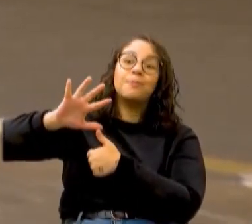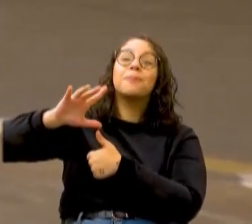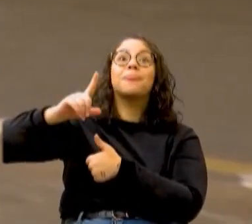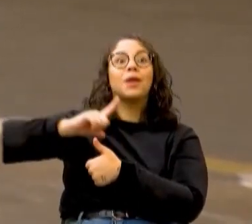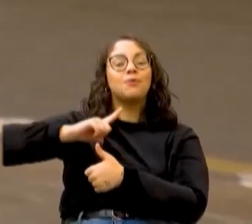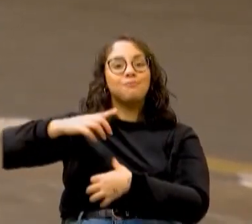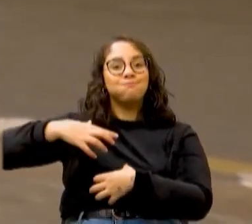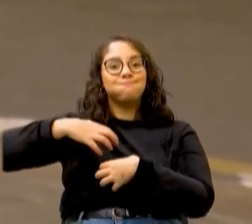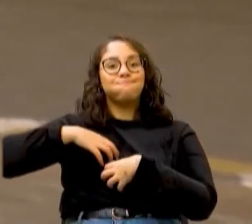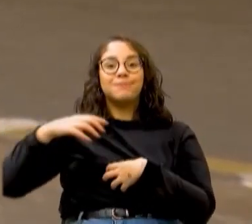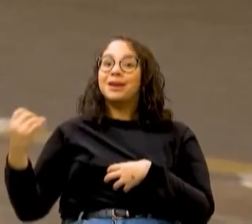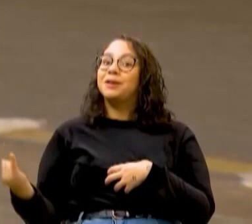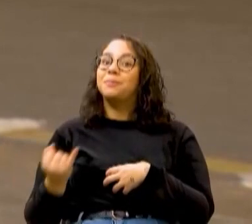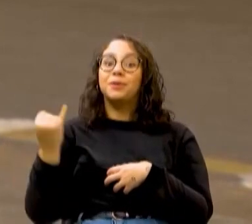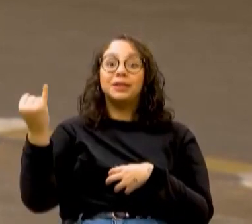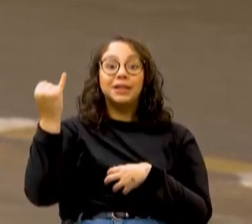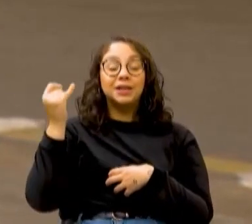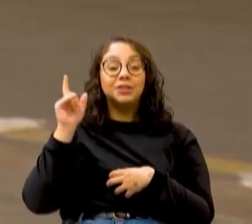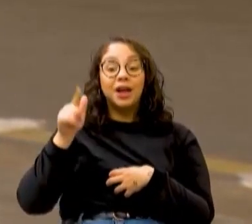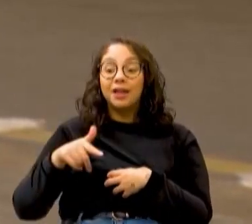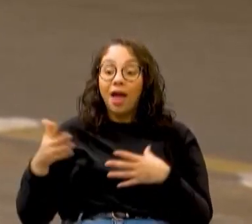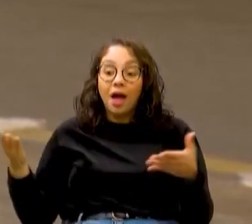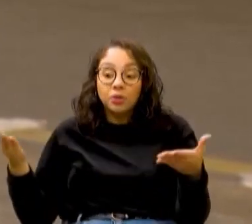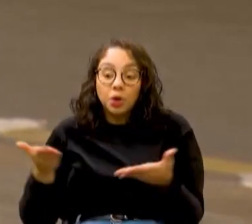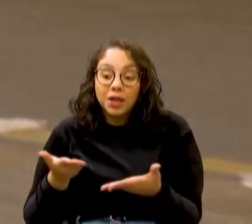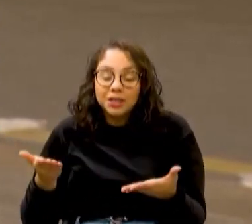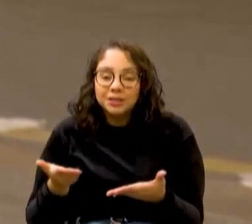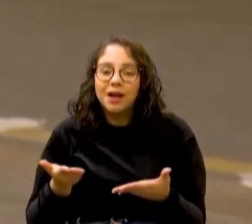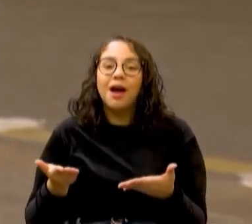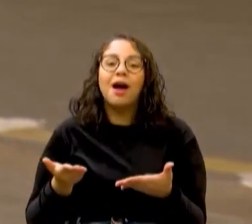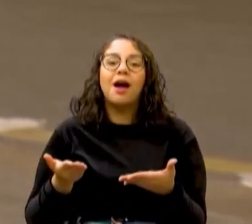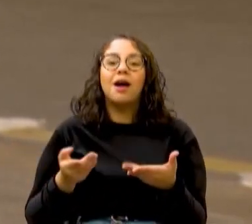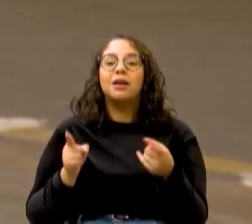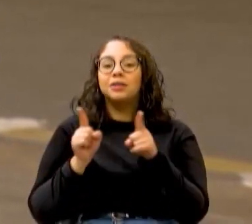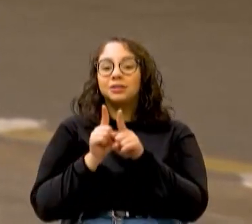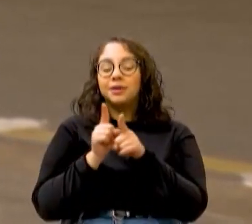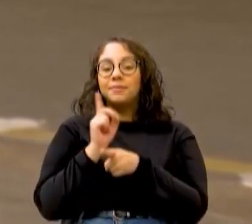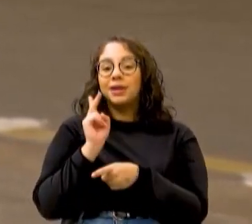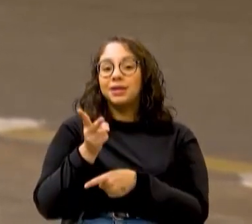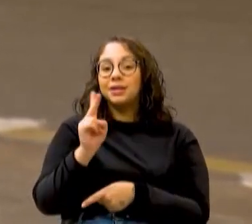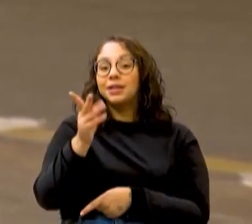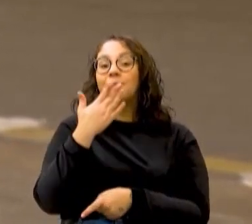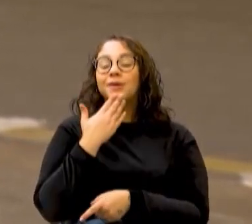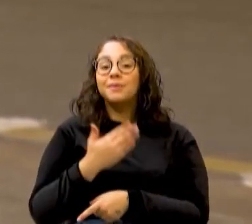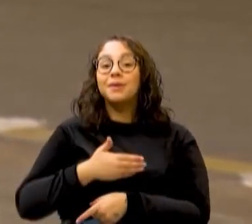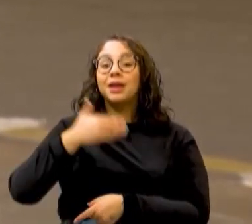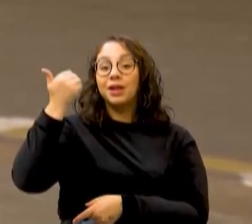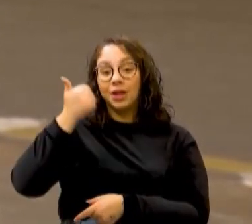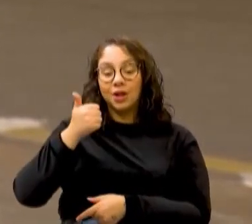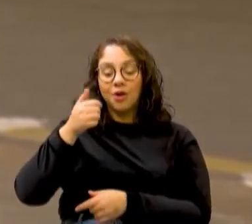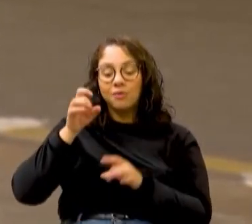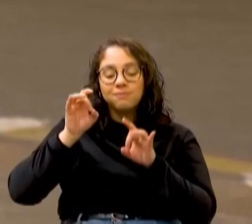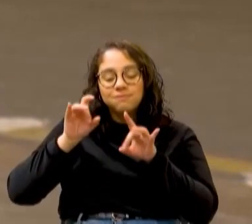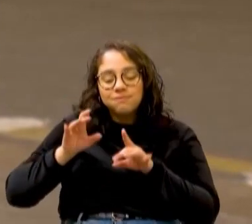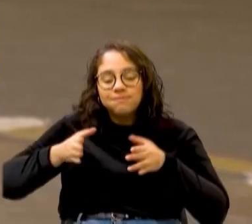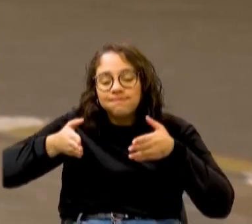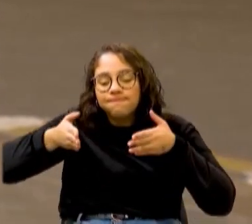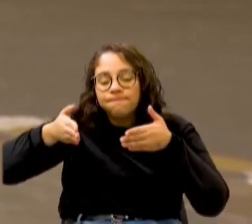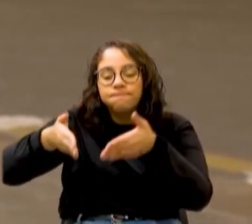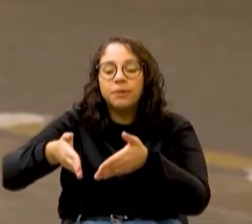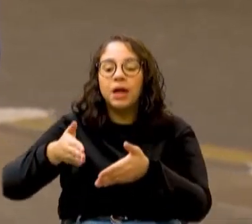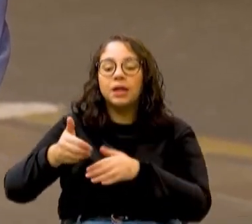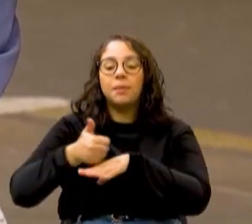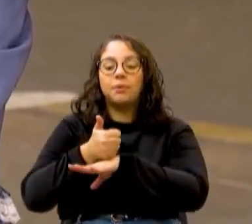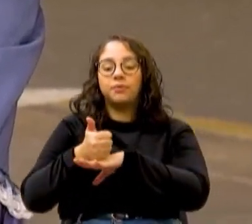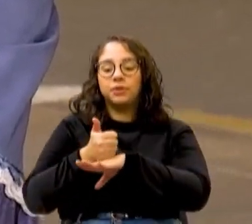é muito importante até para você ter se atualizar e cada vez se aperfeiçoar é melhor na